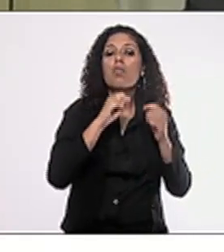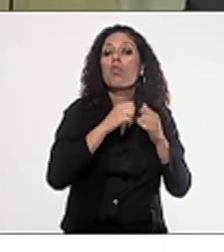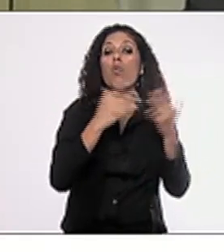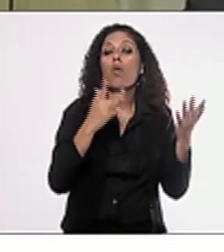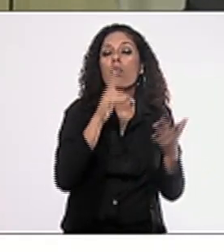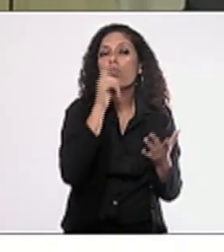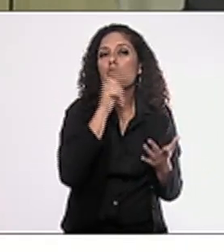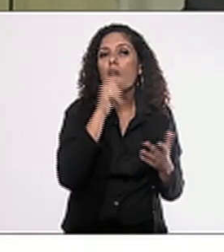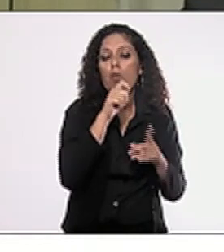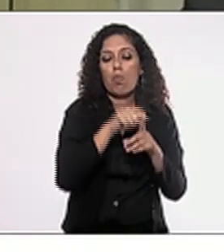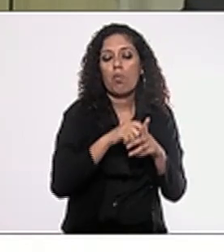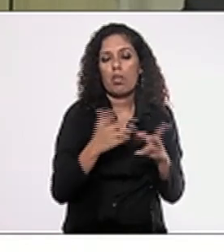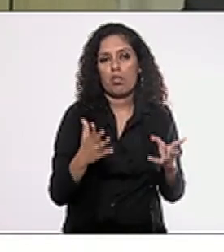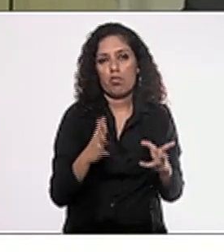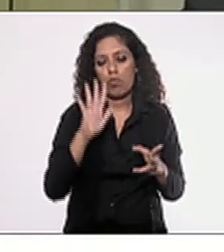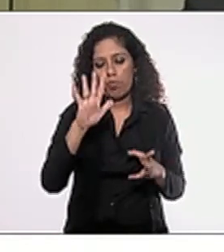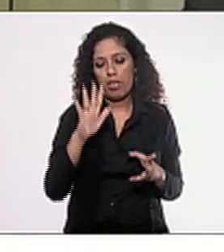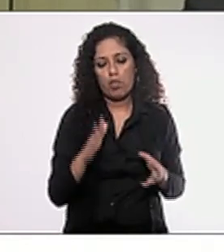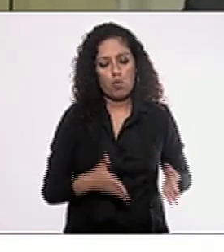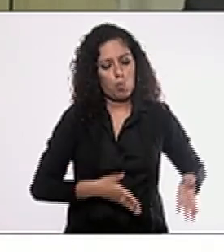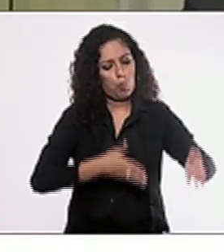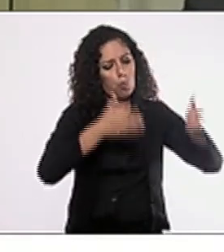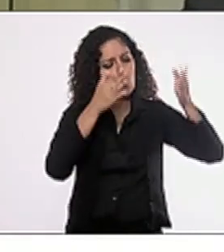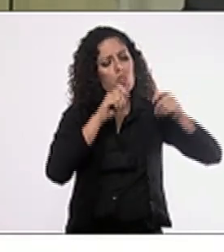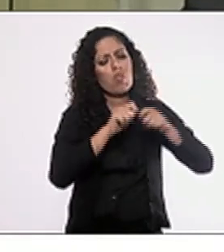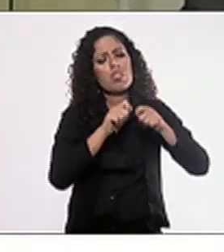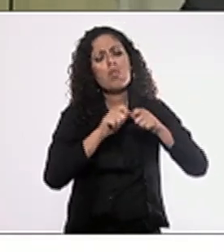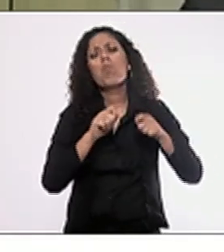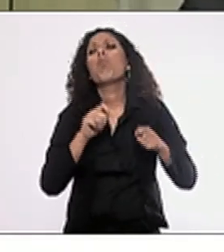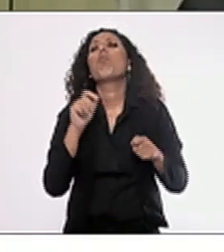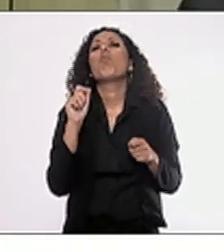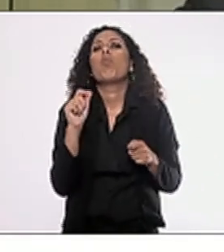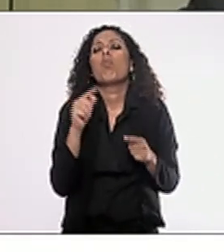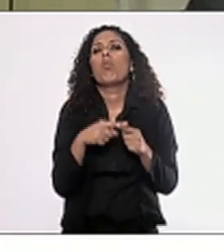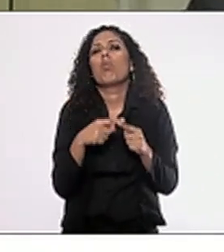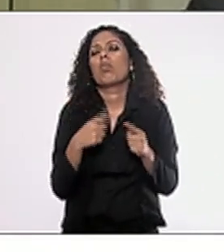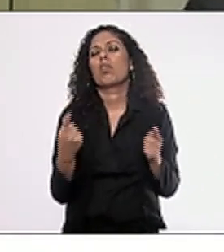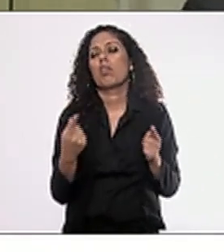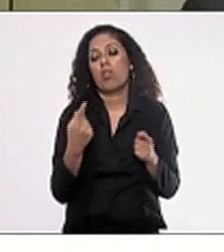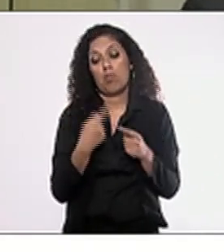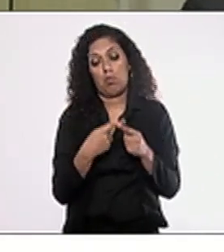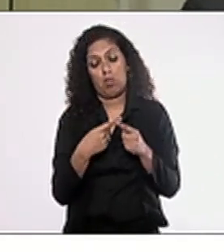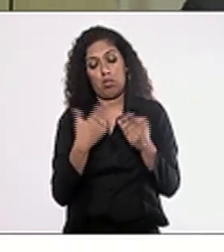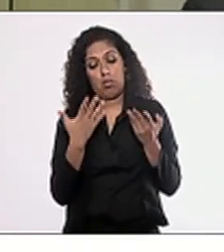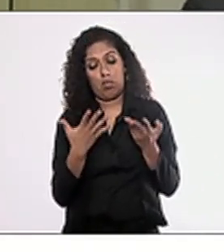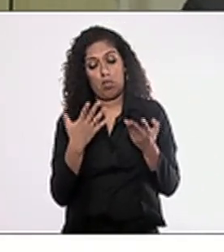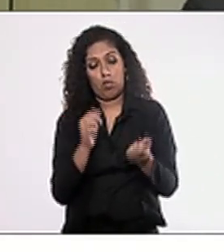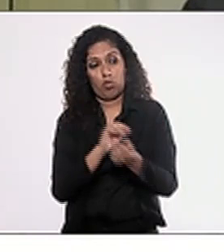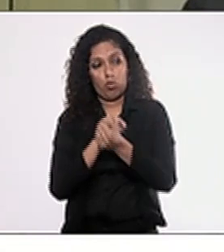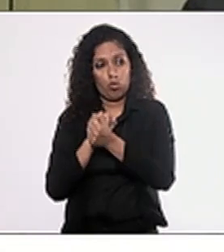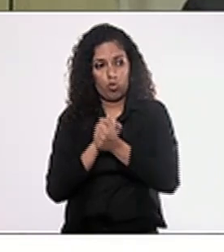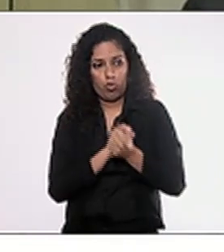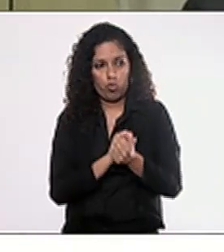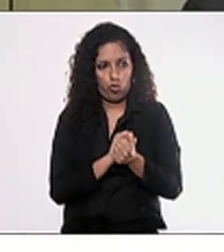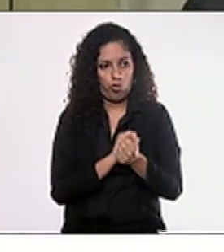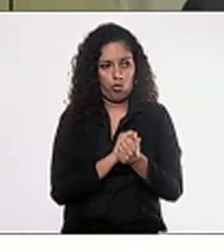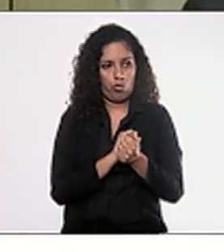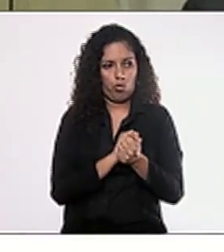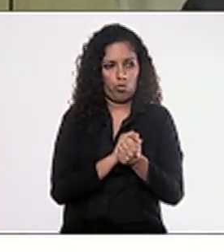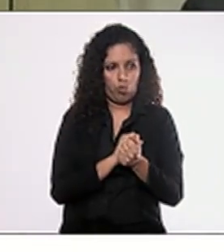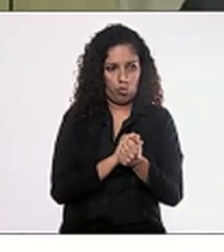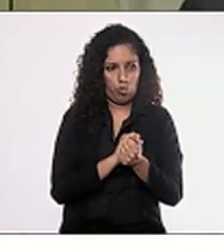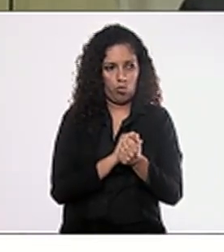E qual o objetivo dos condomínios quando eles fazem isso? Eles querem que, junto com o boleto do condomínio,